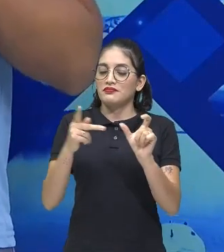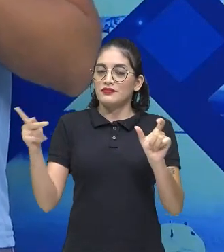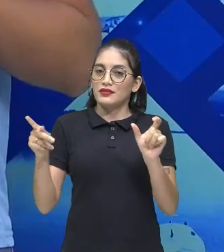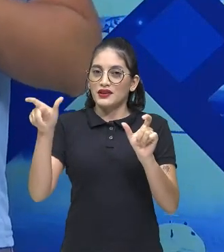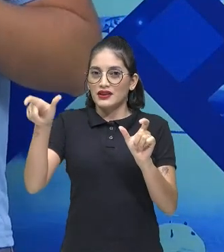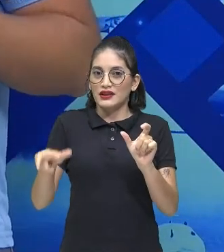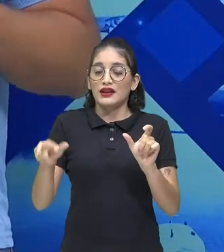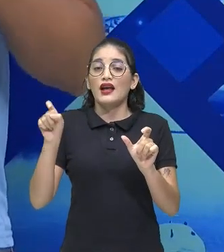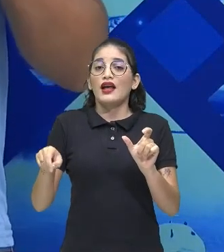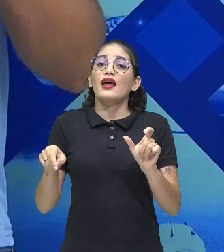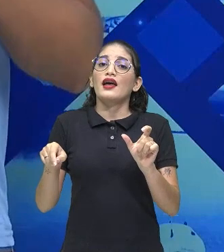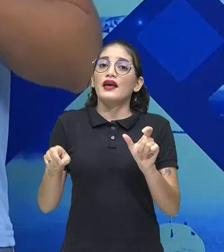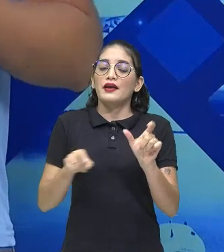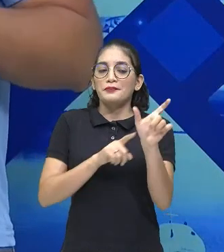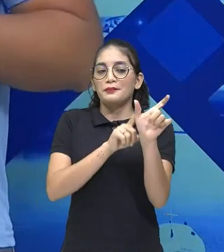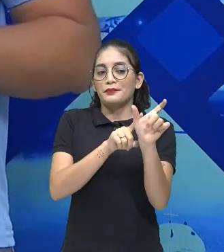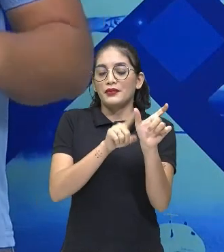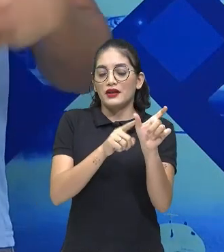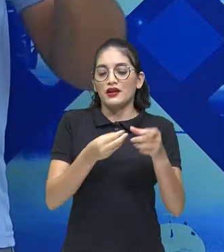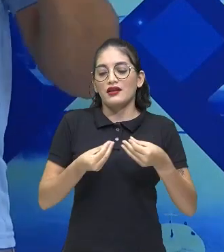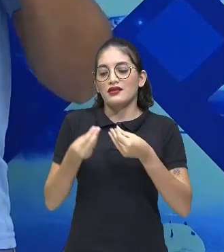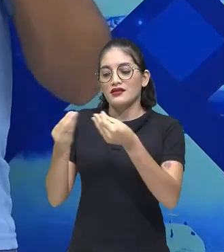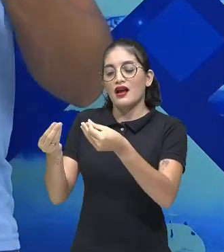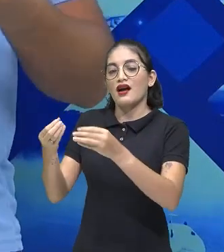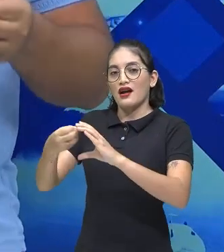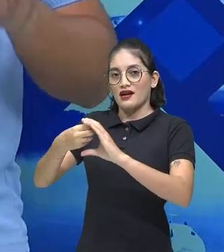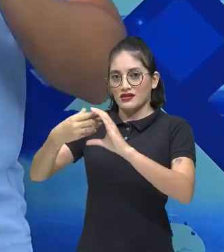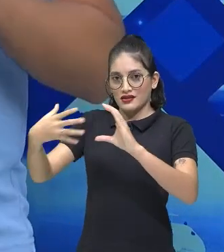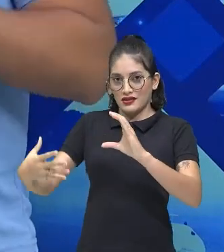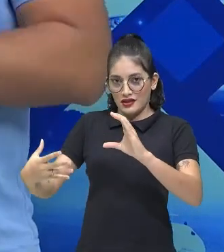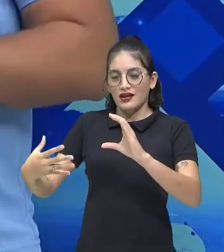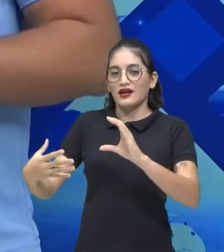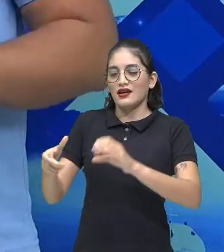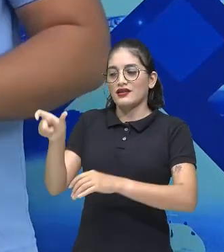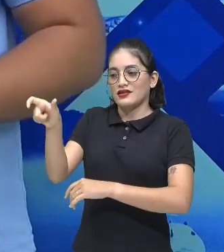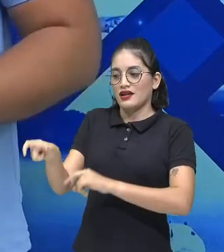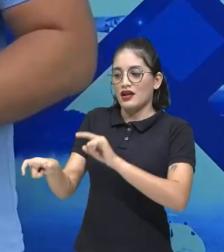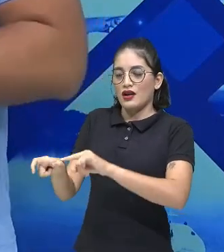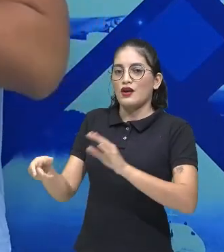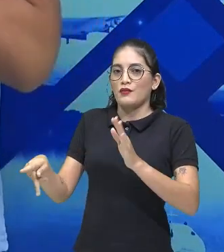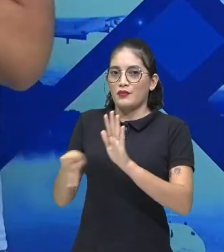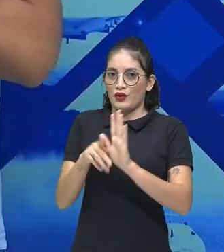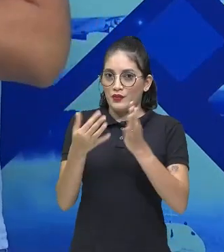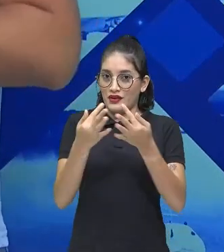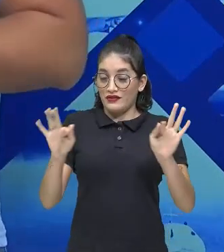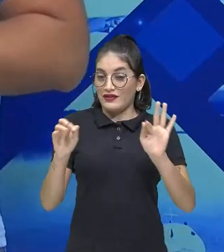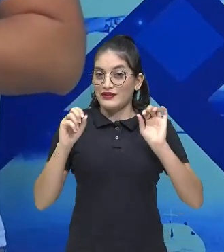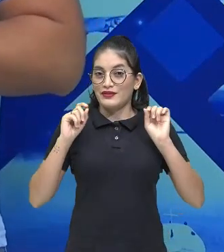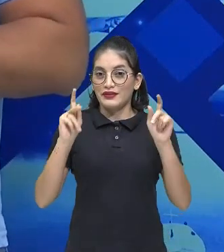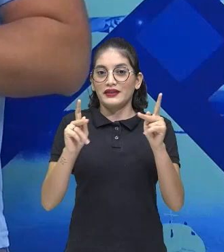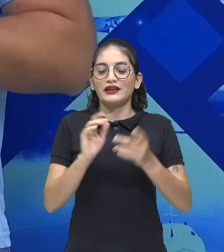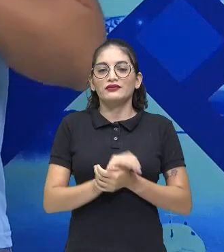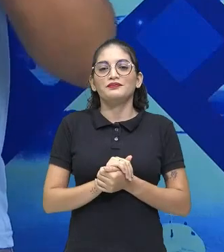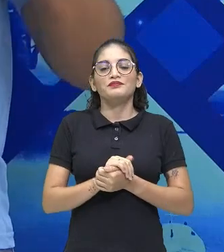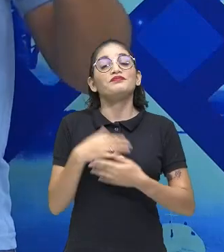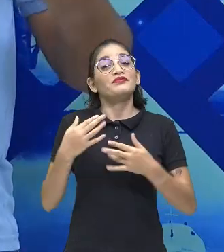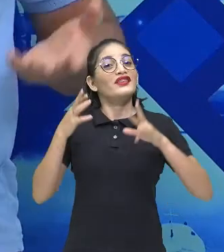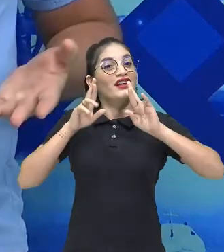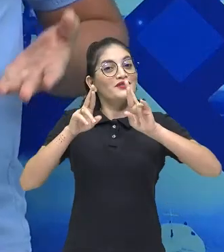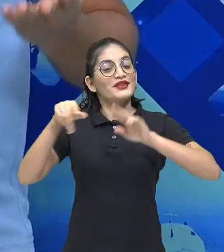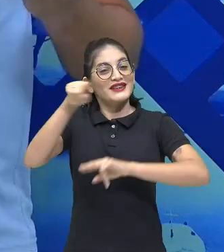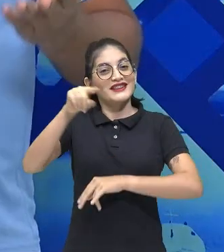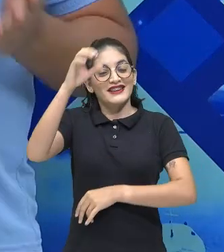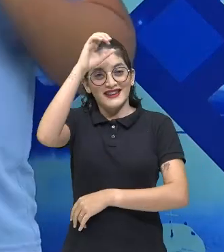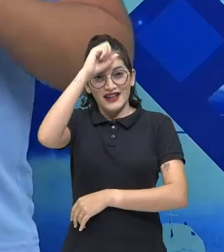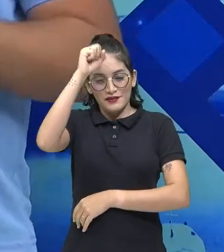é aquele elemento que irá atribuir características ao sujeito da oração, ok? Então, espero que tenham